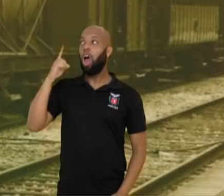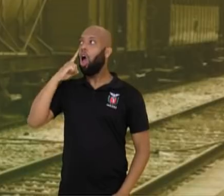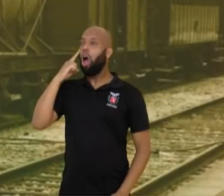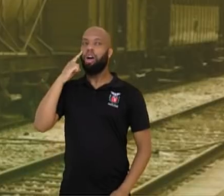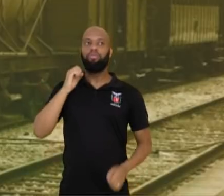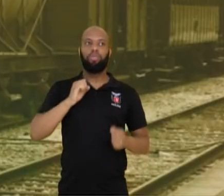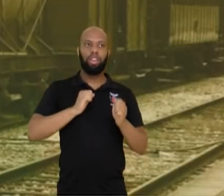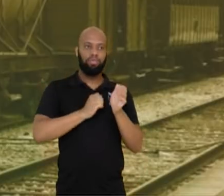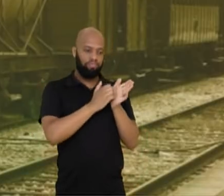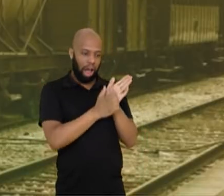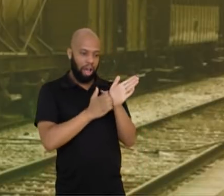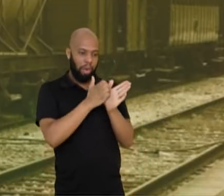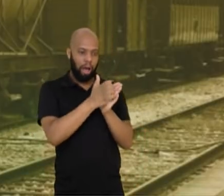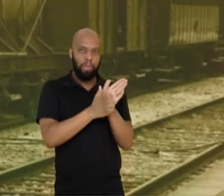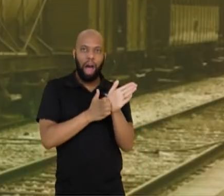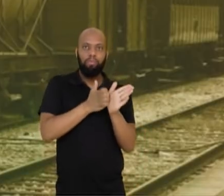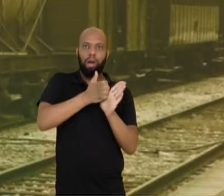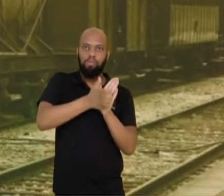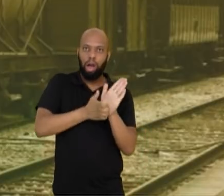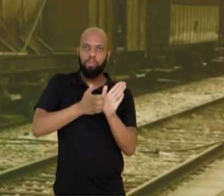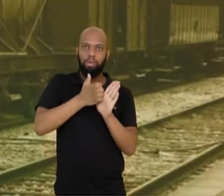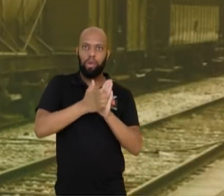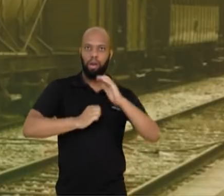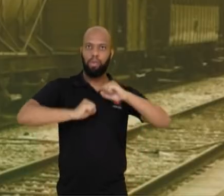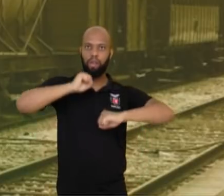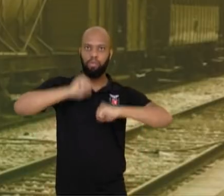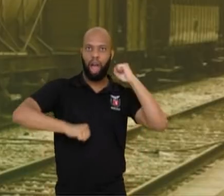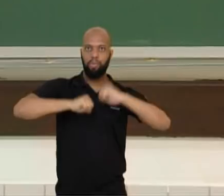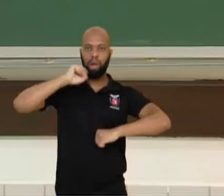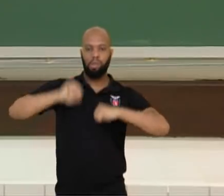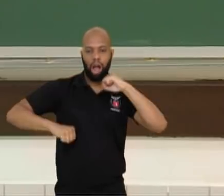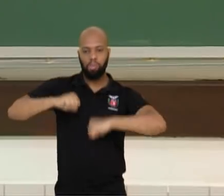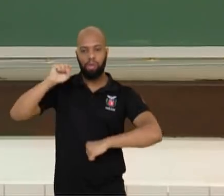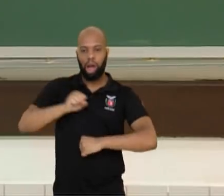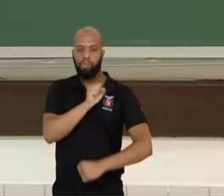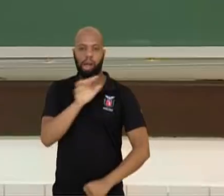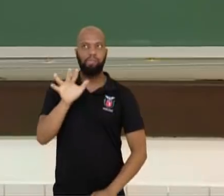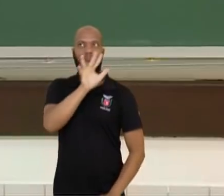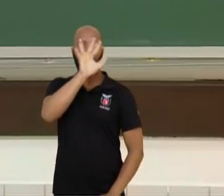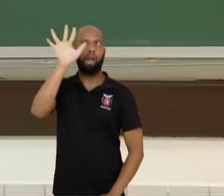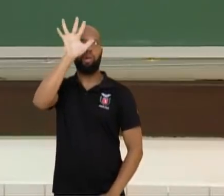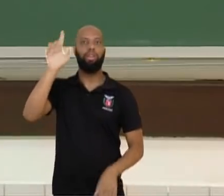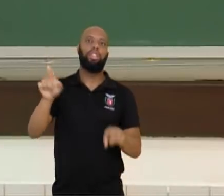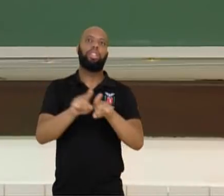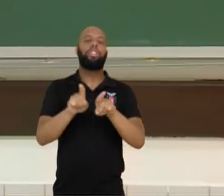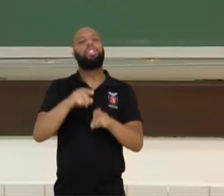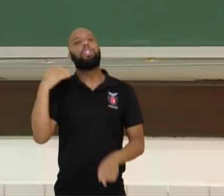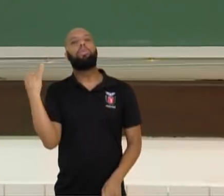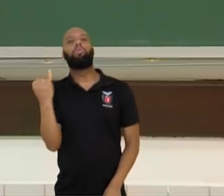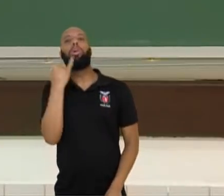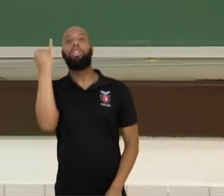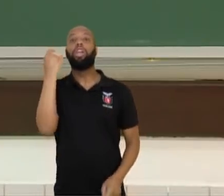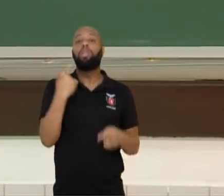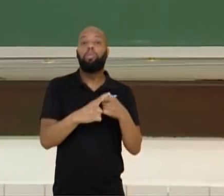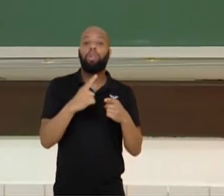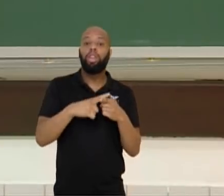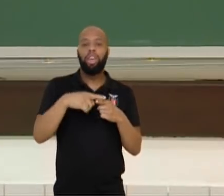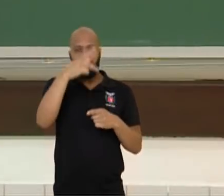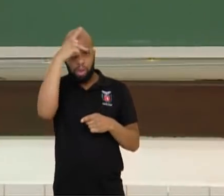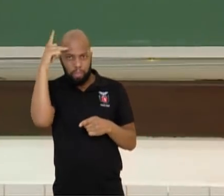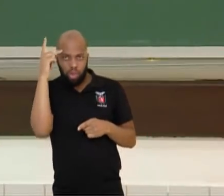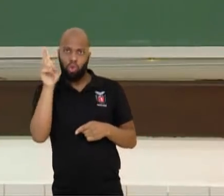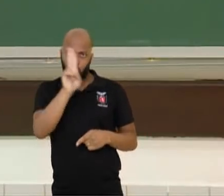antiga, bonita de ver também. Então, também foi muito importante para a época, né? Transporte de carga, transporte de pessoas, facilitou